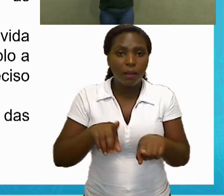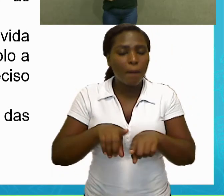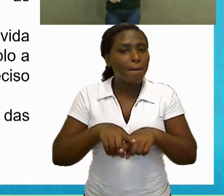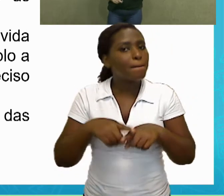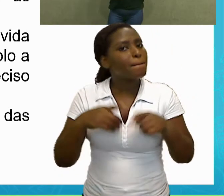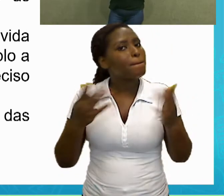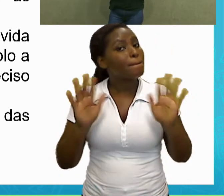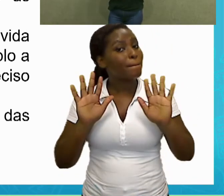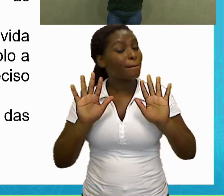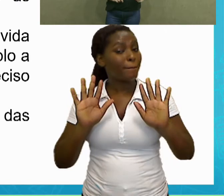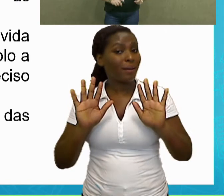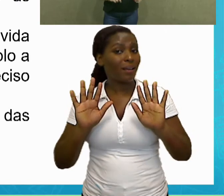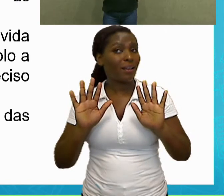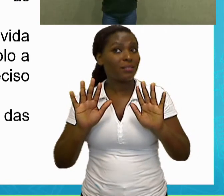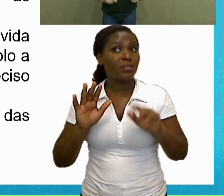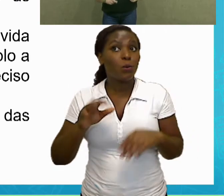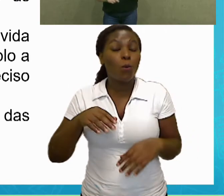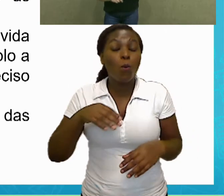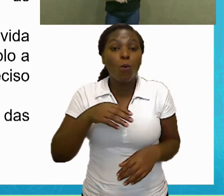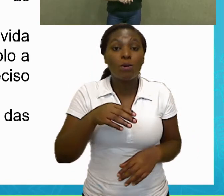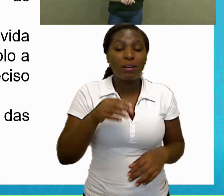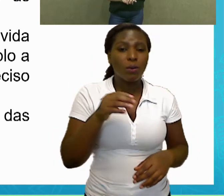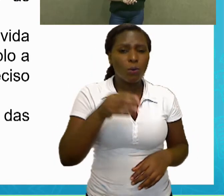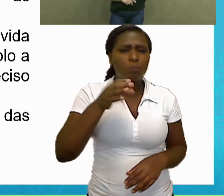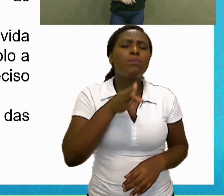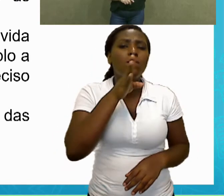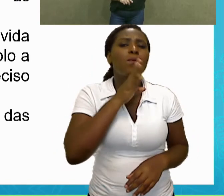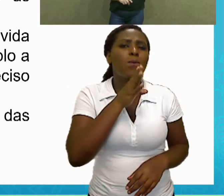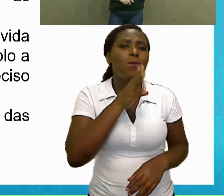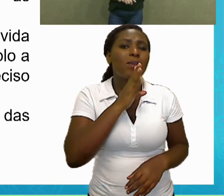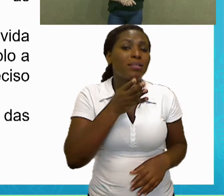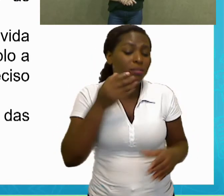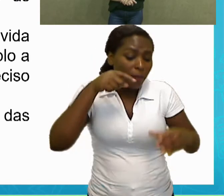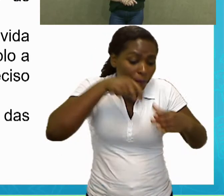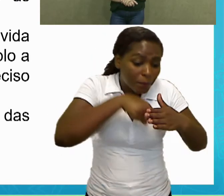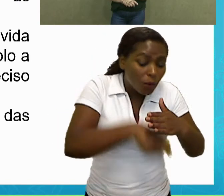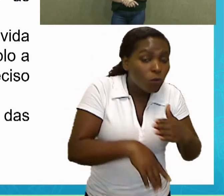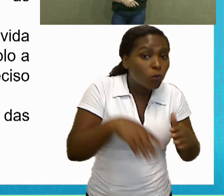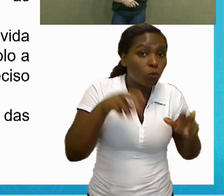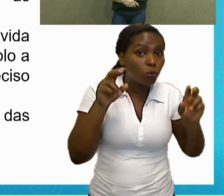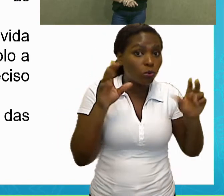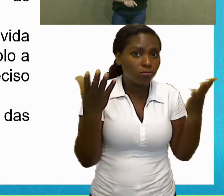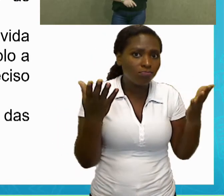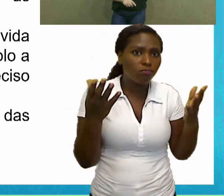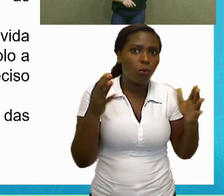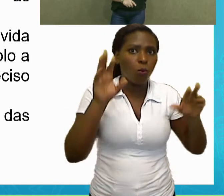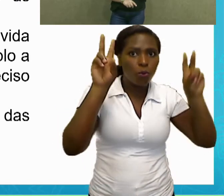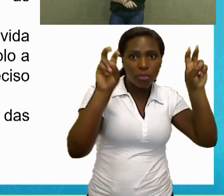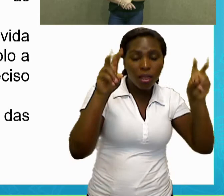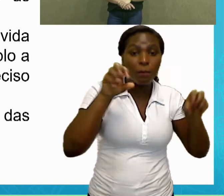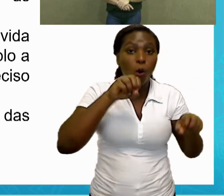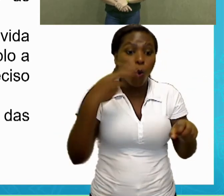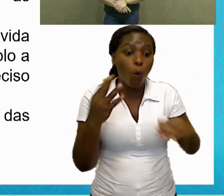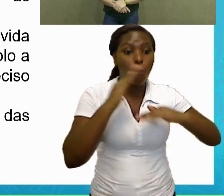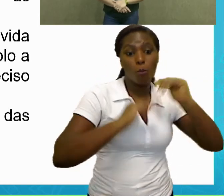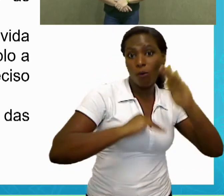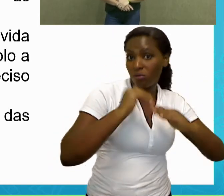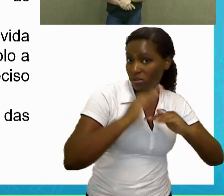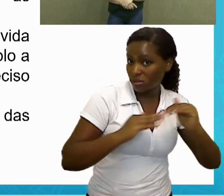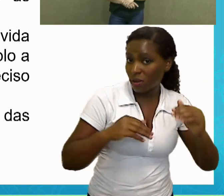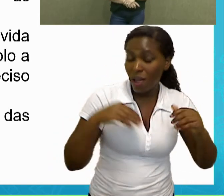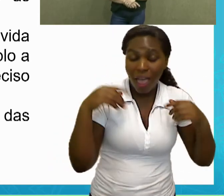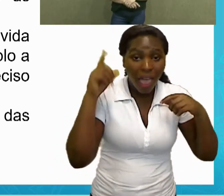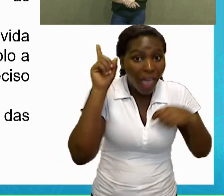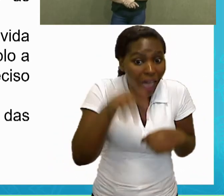ou ter conhecimento sobre o assunto é imprescindível. E as pessoas só